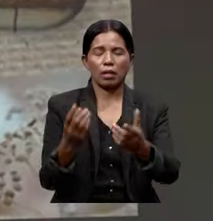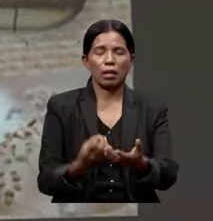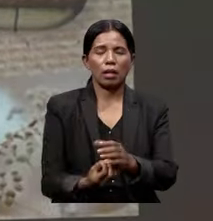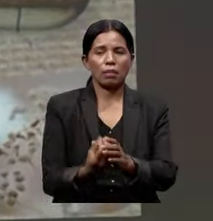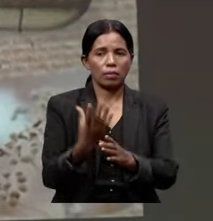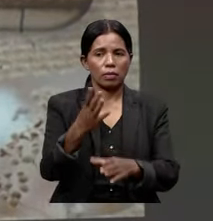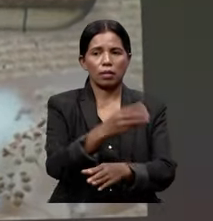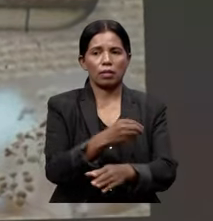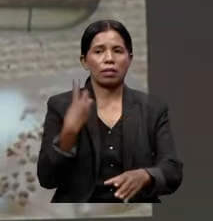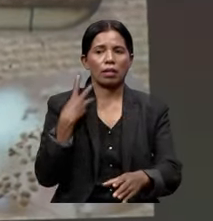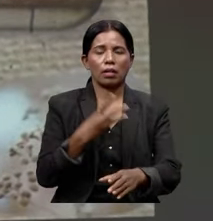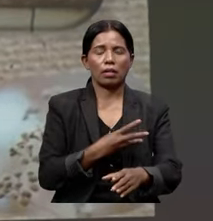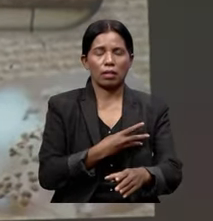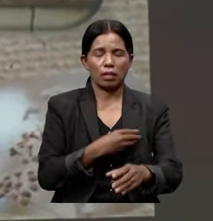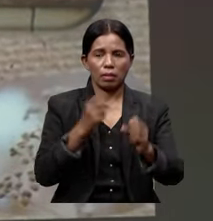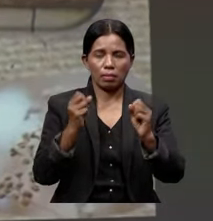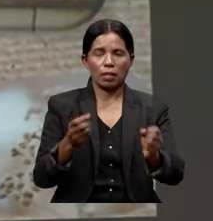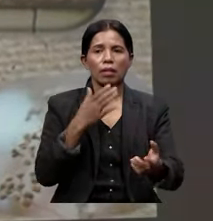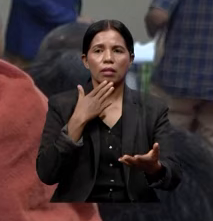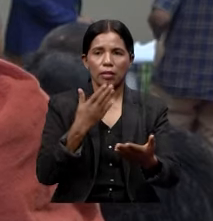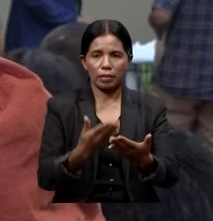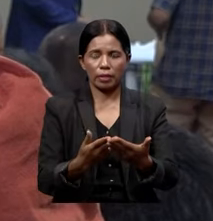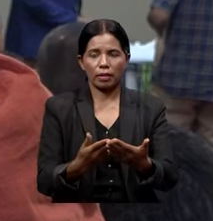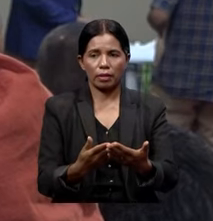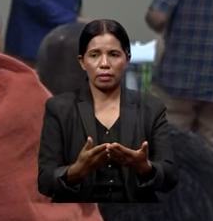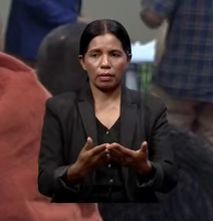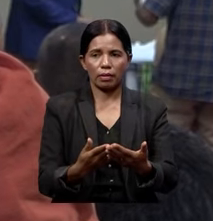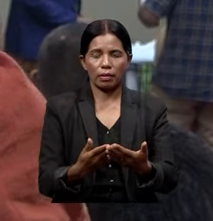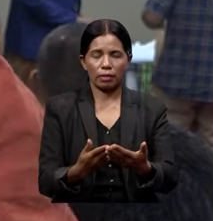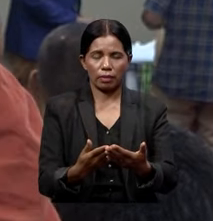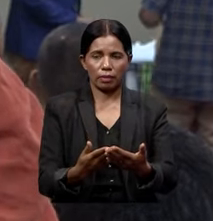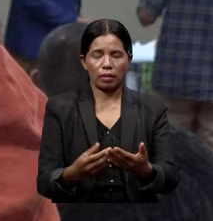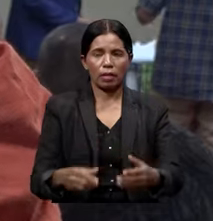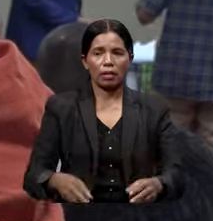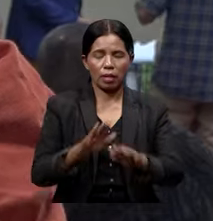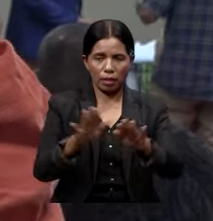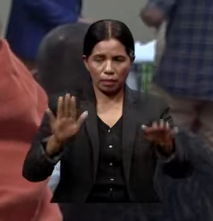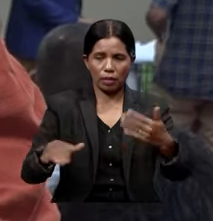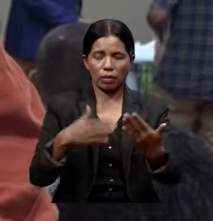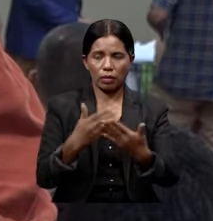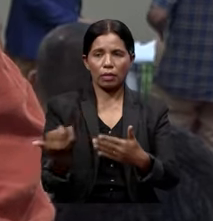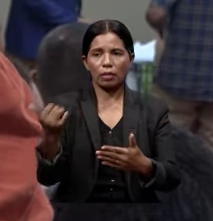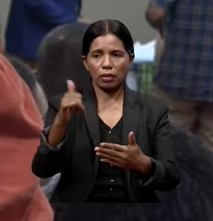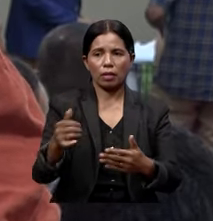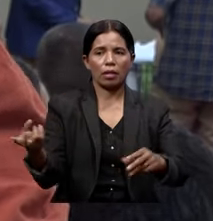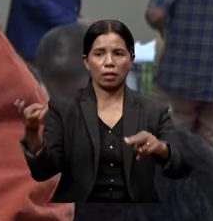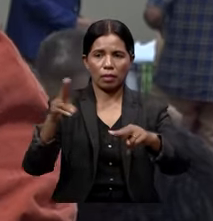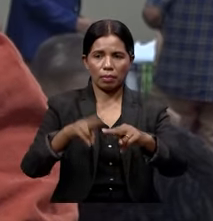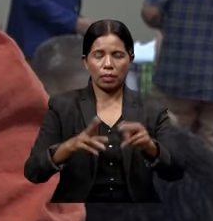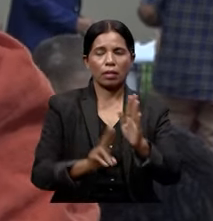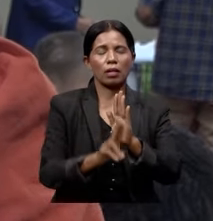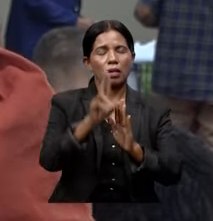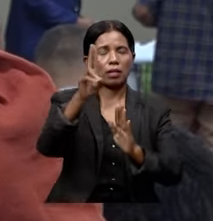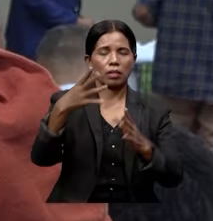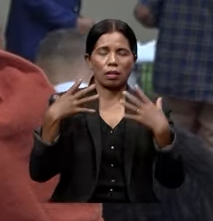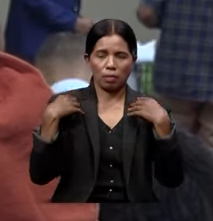na be makhalo ita ni sing ne bele kreshi hodia bele la parixira bele amenta as amenta